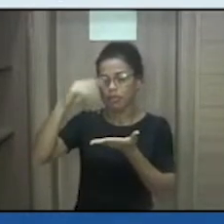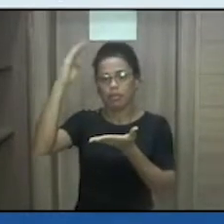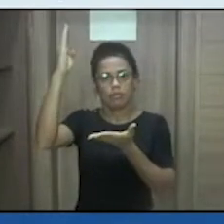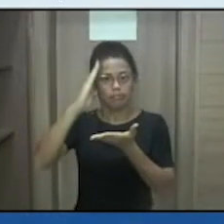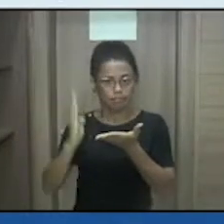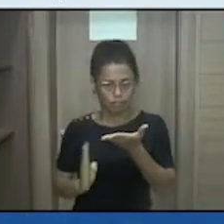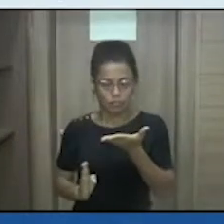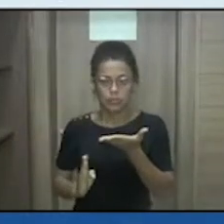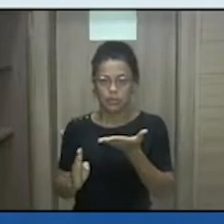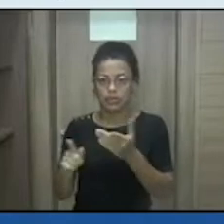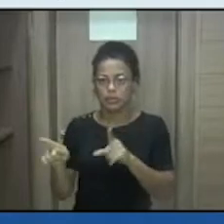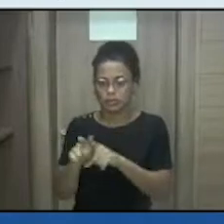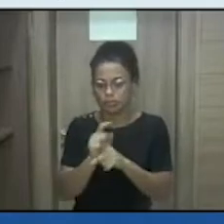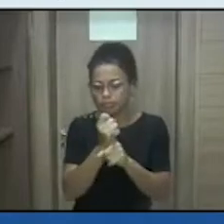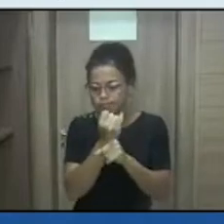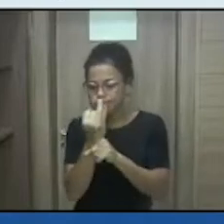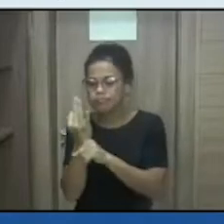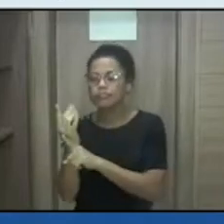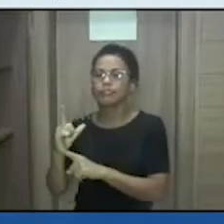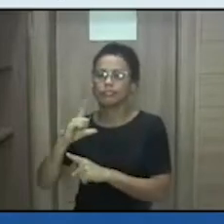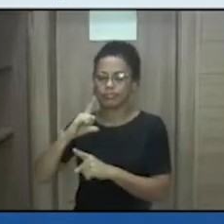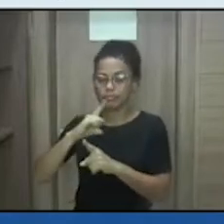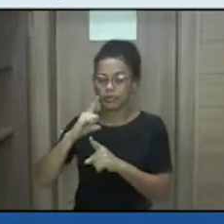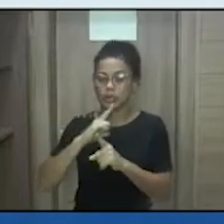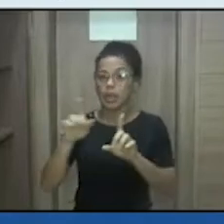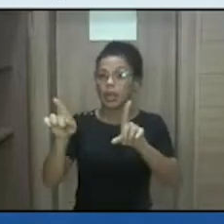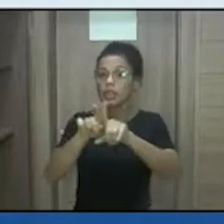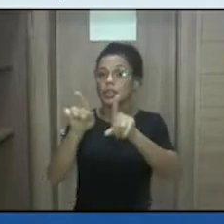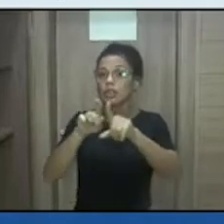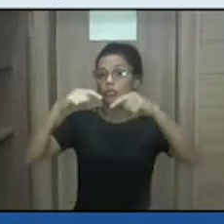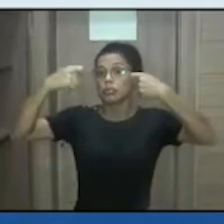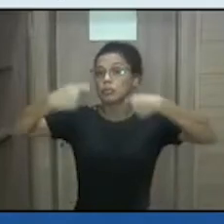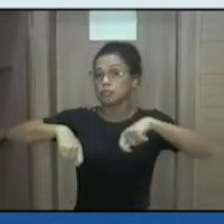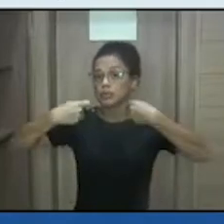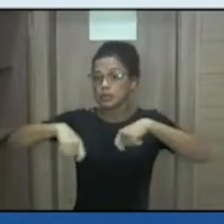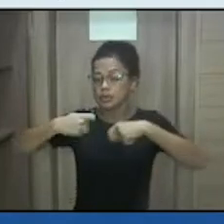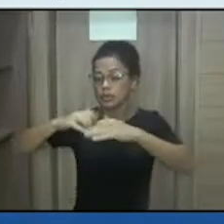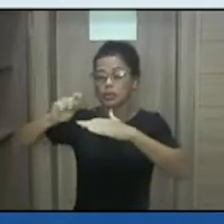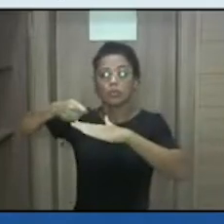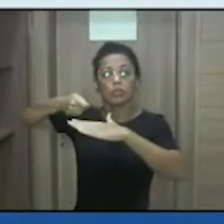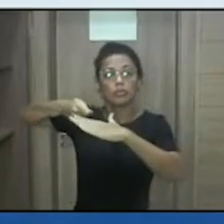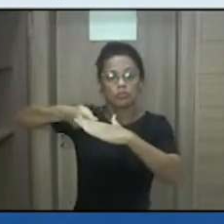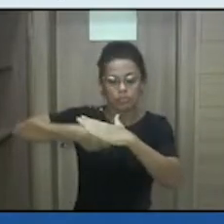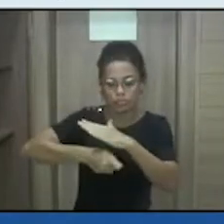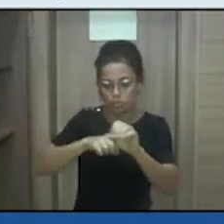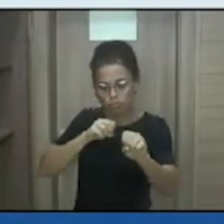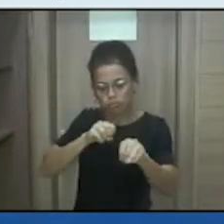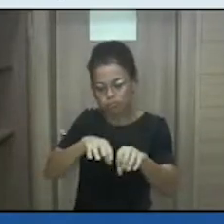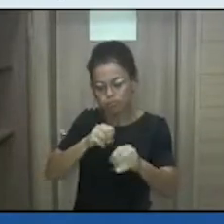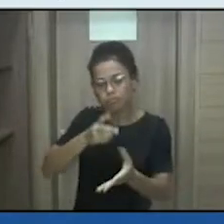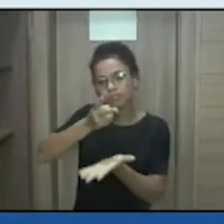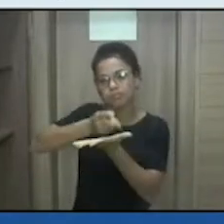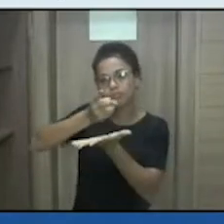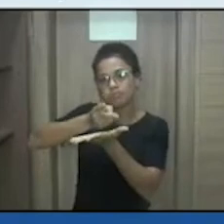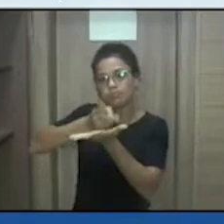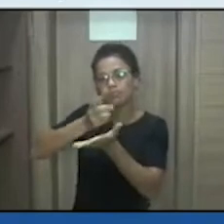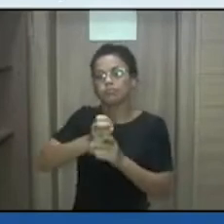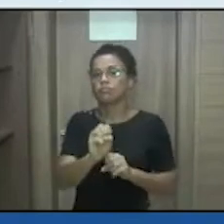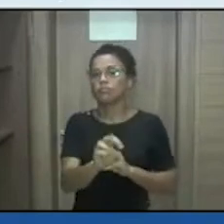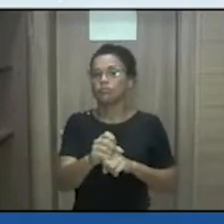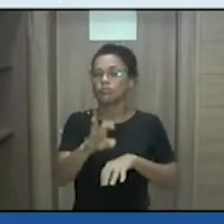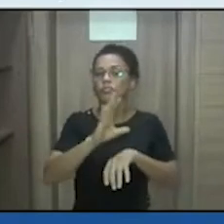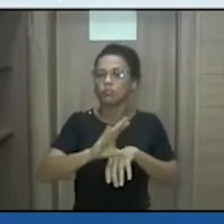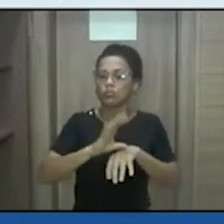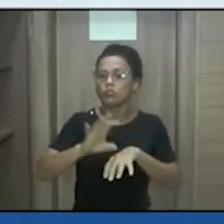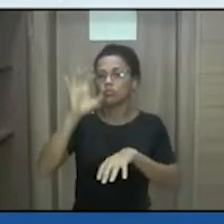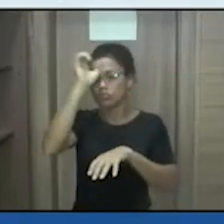amostra qualitativa também apareceu. Há necessidade de investimento em educação permanente, educação continuada, e